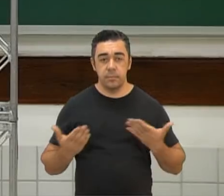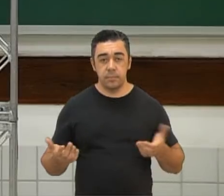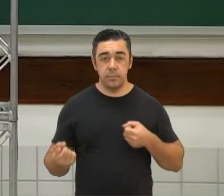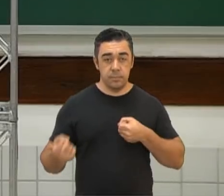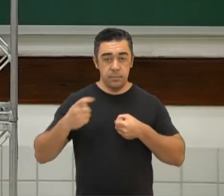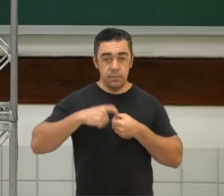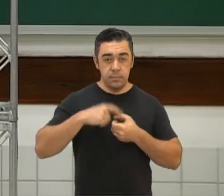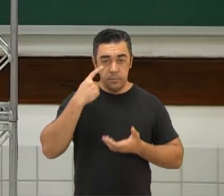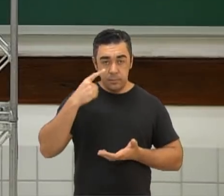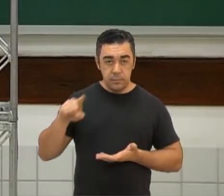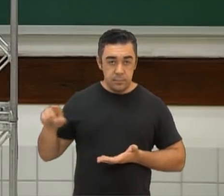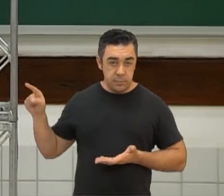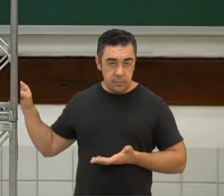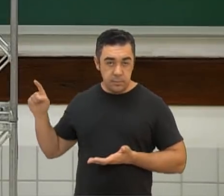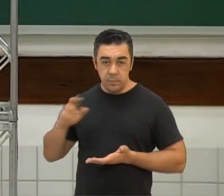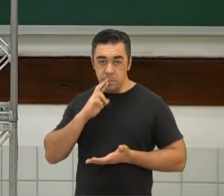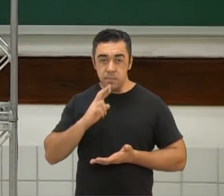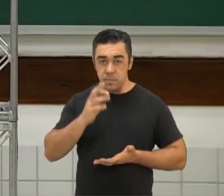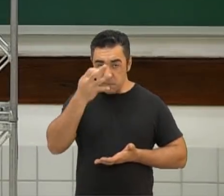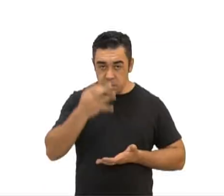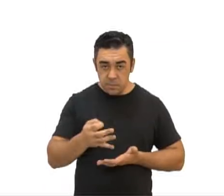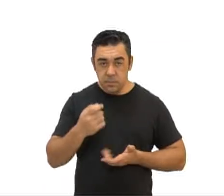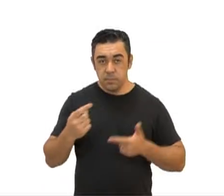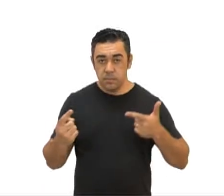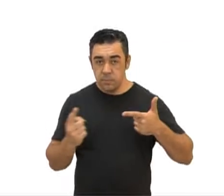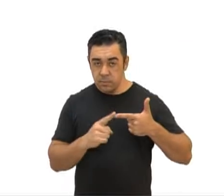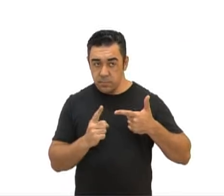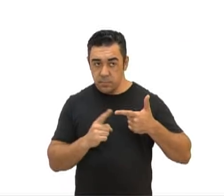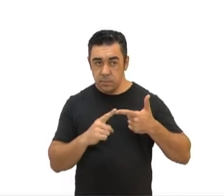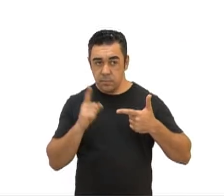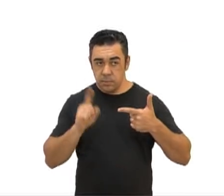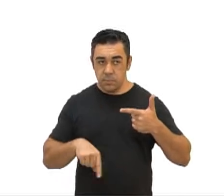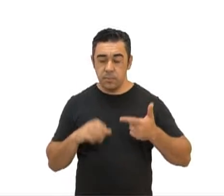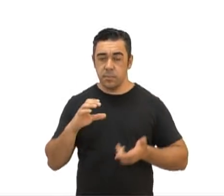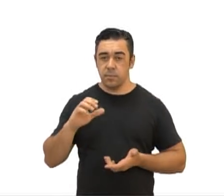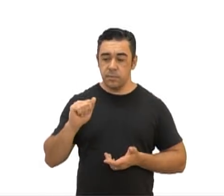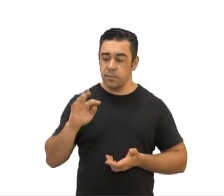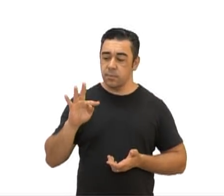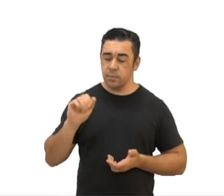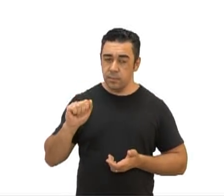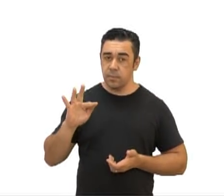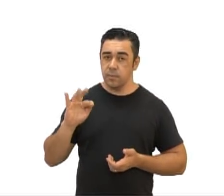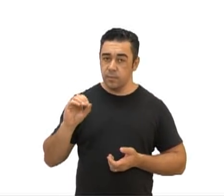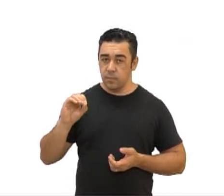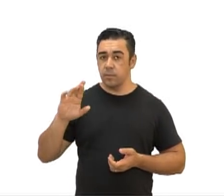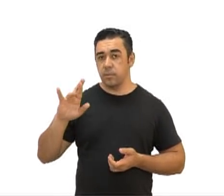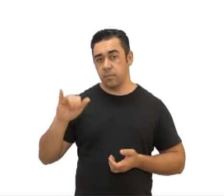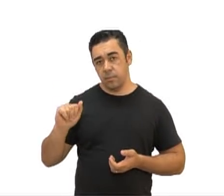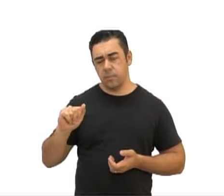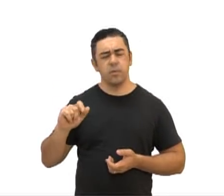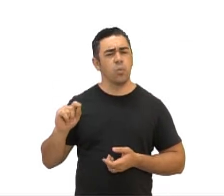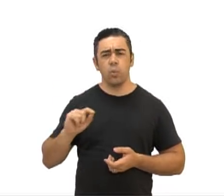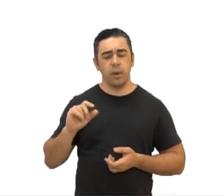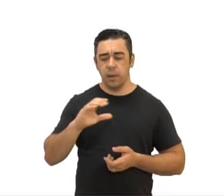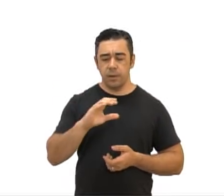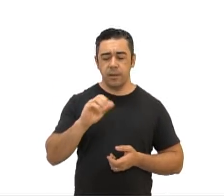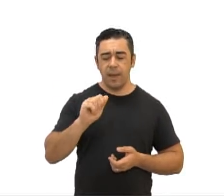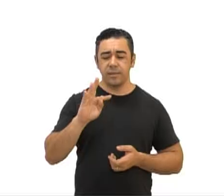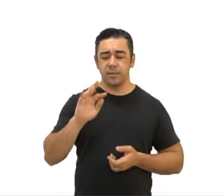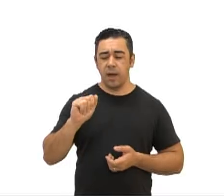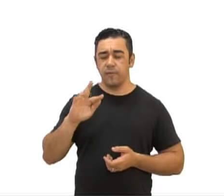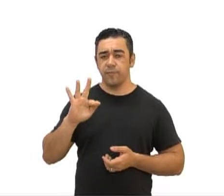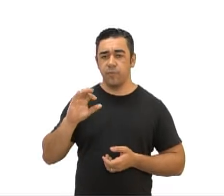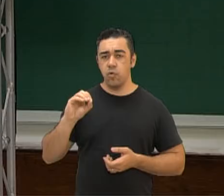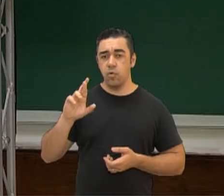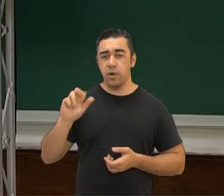Retornando então, galera, olha lá, acertou quem marcou a segunda alternativa como resposta correta, né? A gente tem uma catáfora. O que que é isso? Isso significa